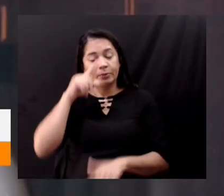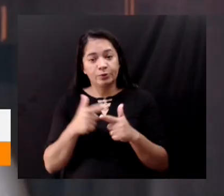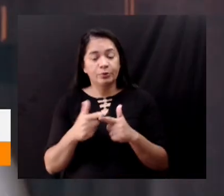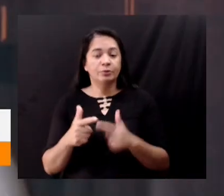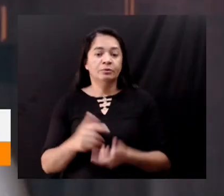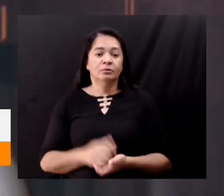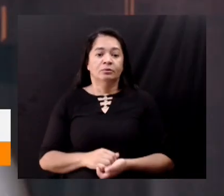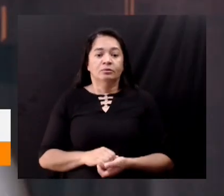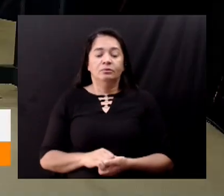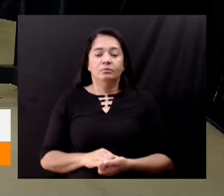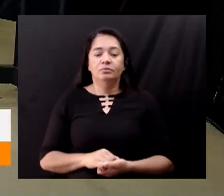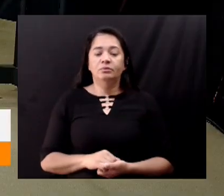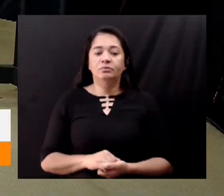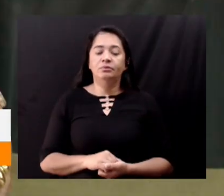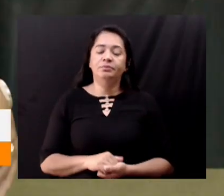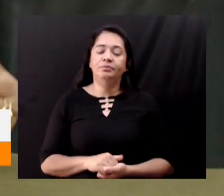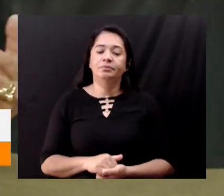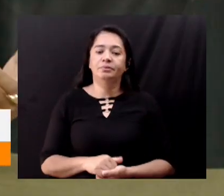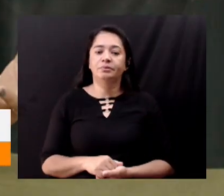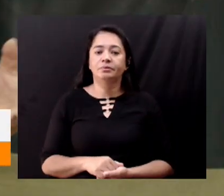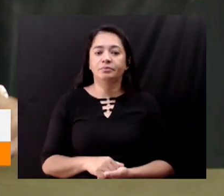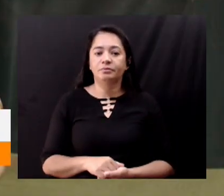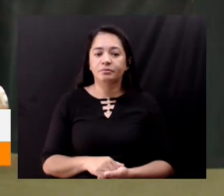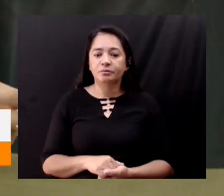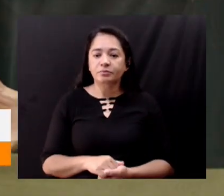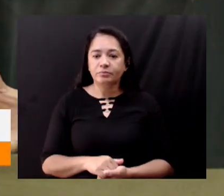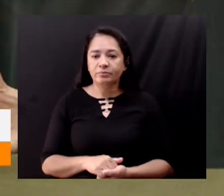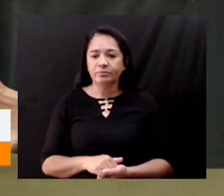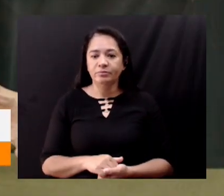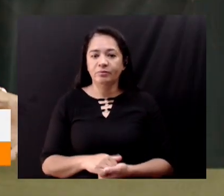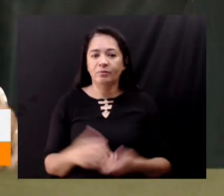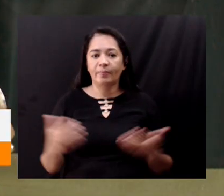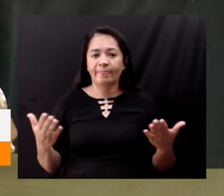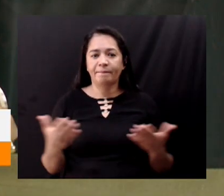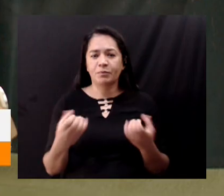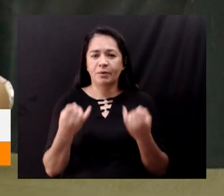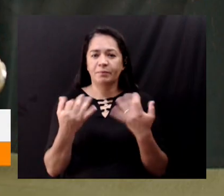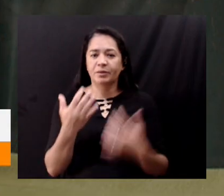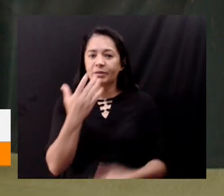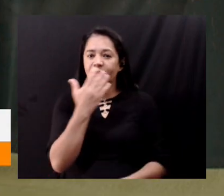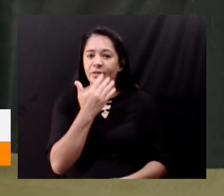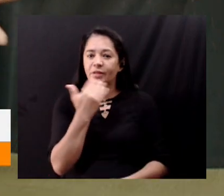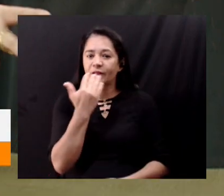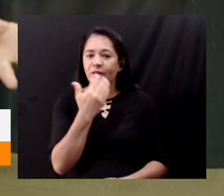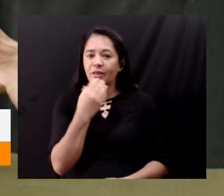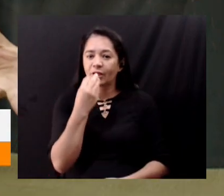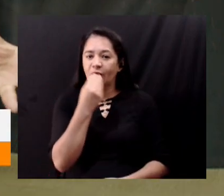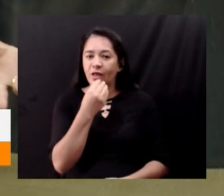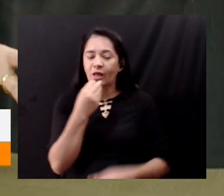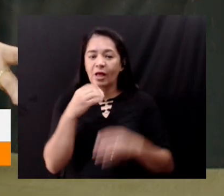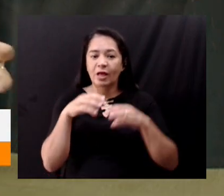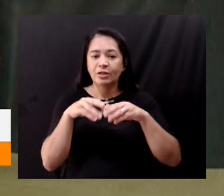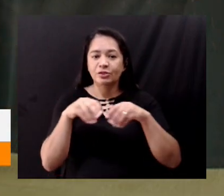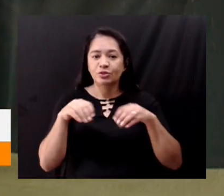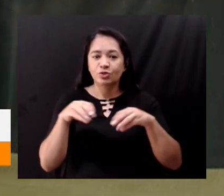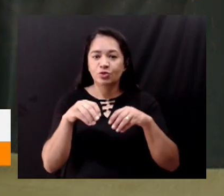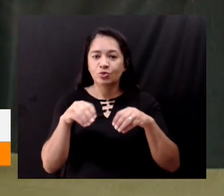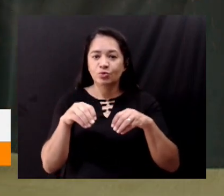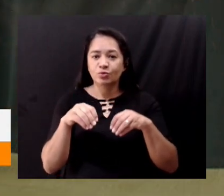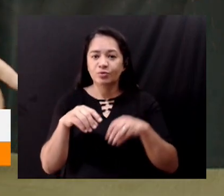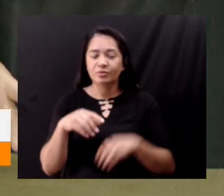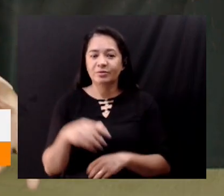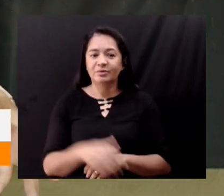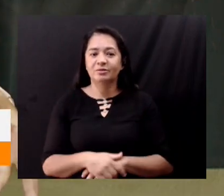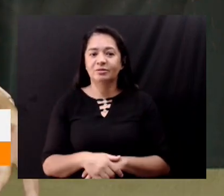evolução dessa pessoa. Muito bem, nós estamos falando aqui do açúcar, mas daqui a pouquinho eu quero jogar para a gente conversar sobre